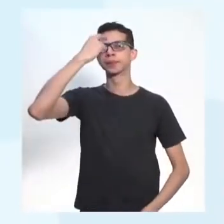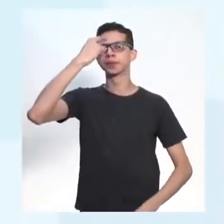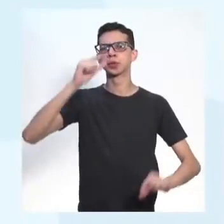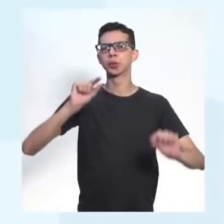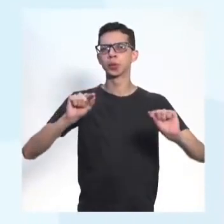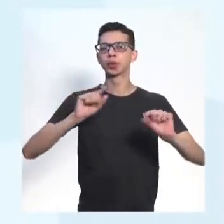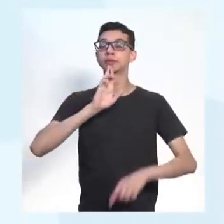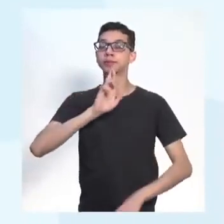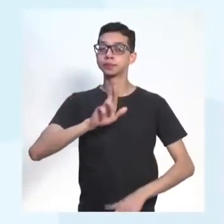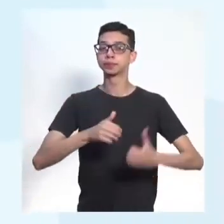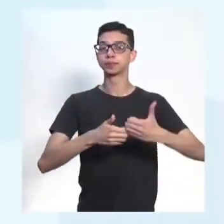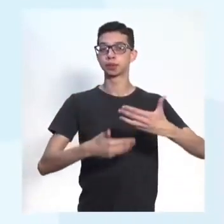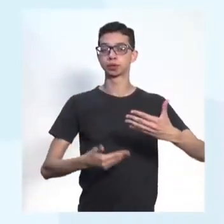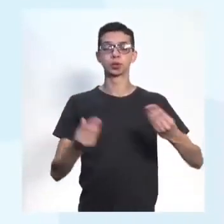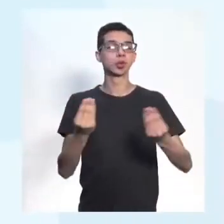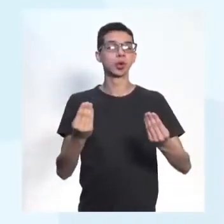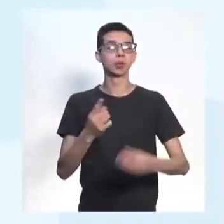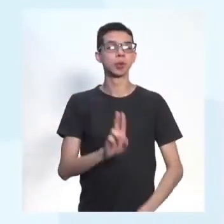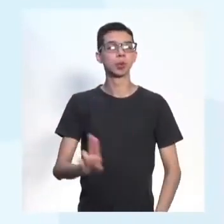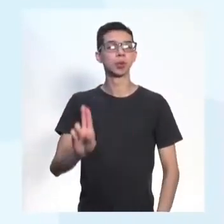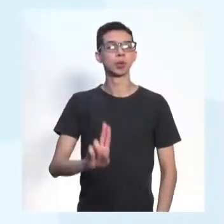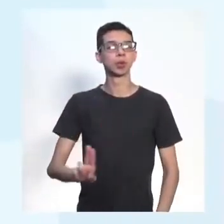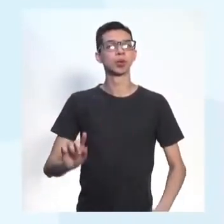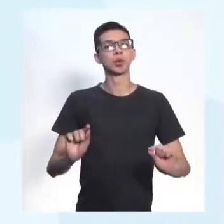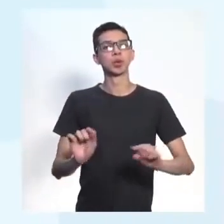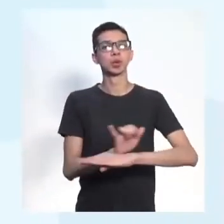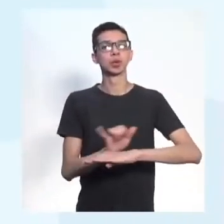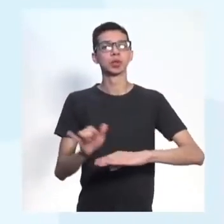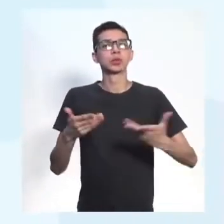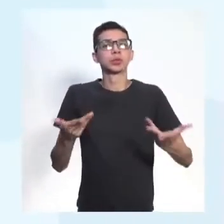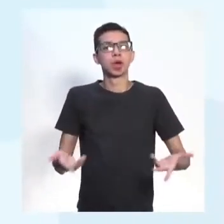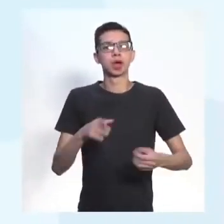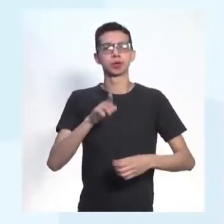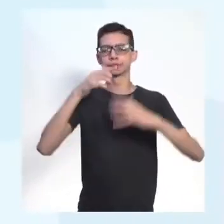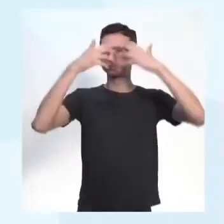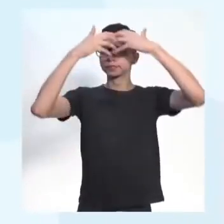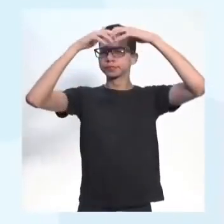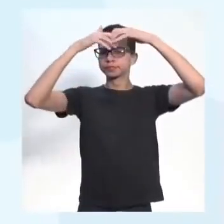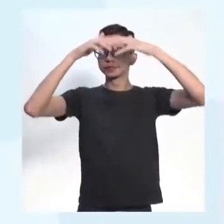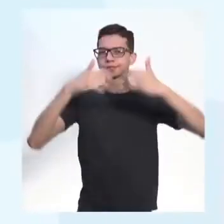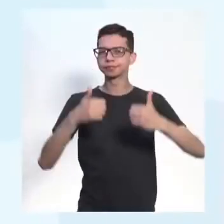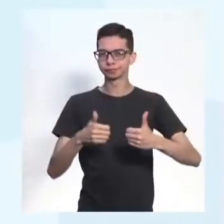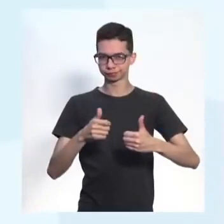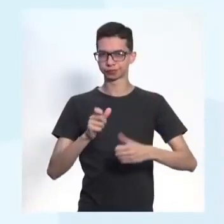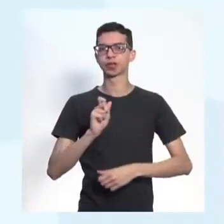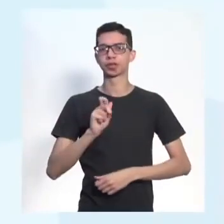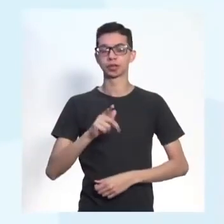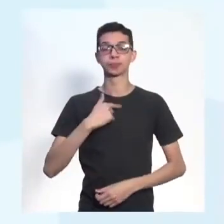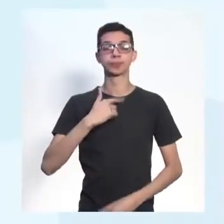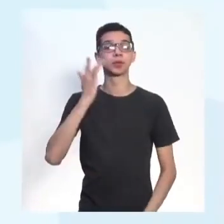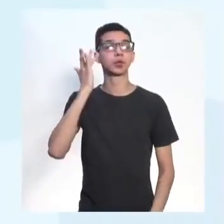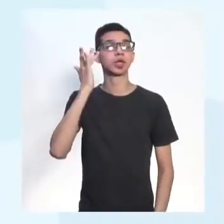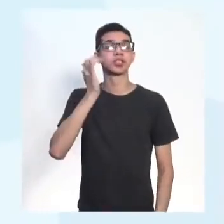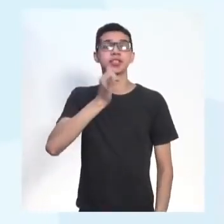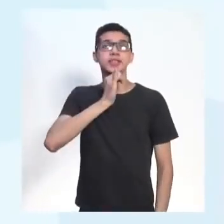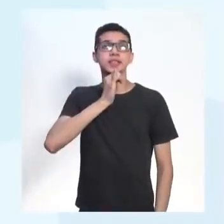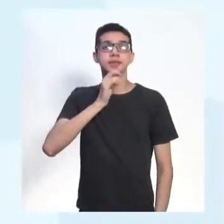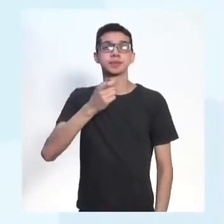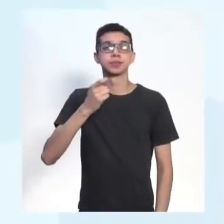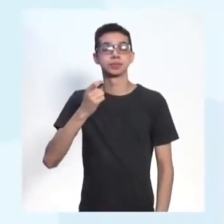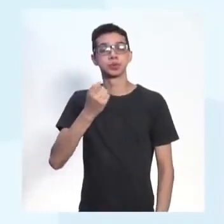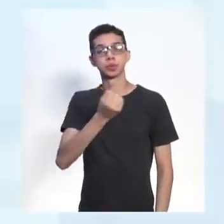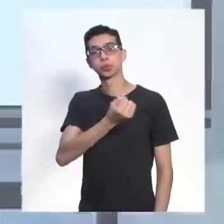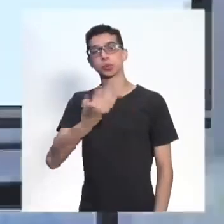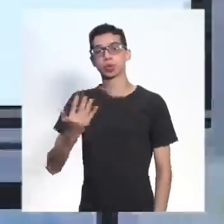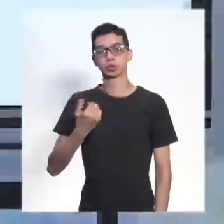né? Sim. Como vocês utilizaram, qual que foi a ideia que vocês tiveram. Ó, eu acho que X é tal valor